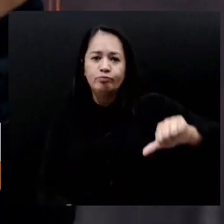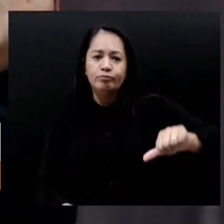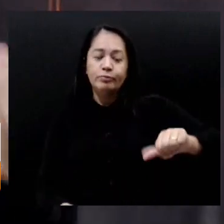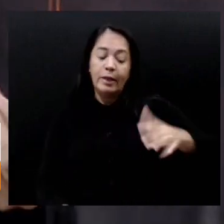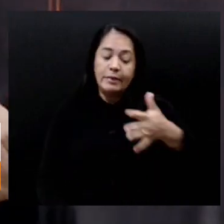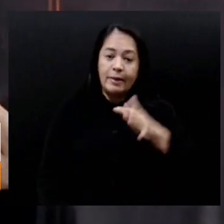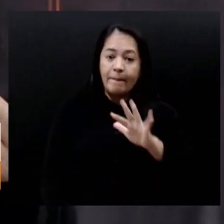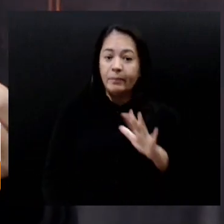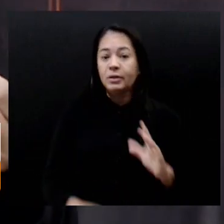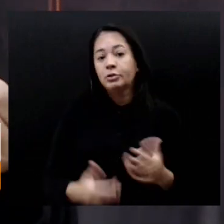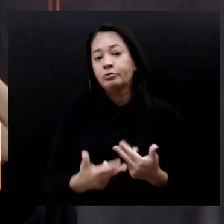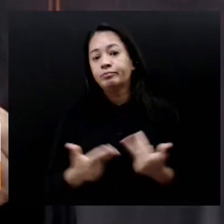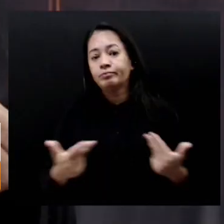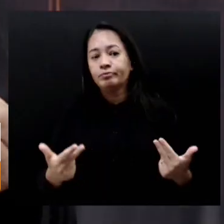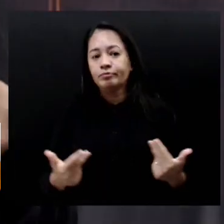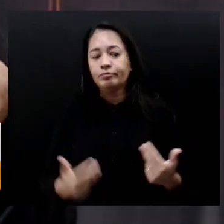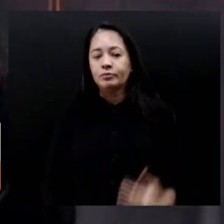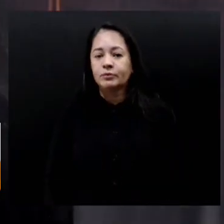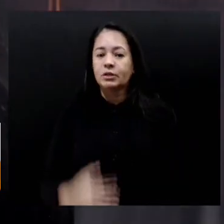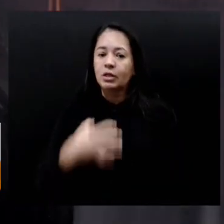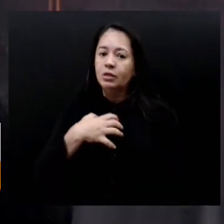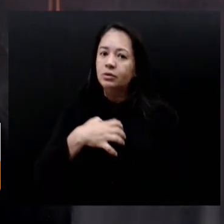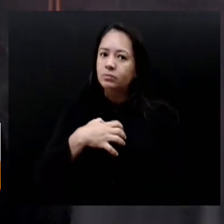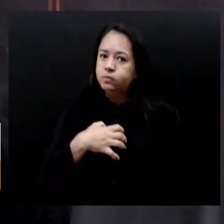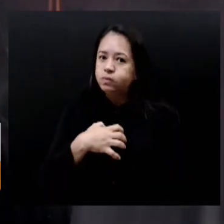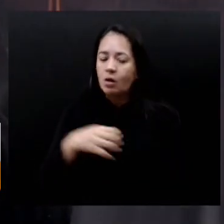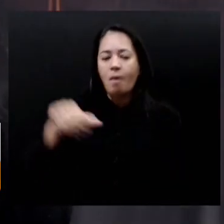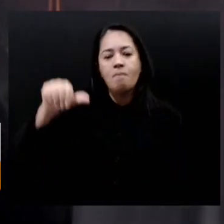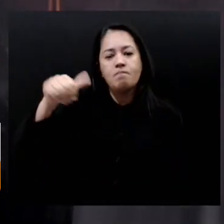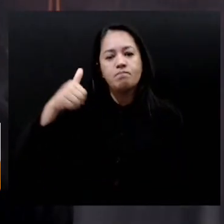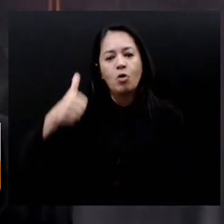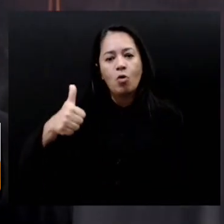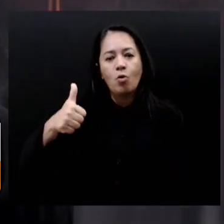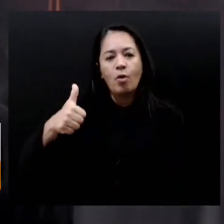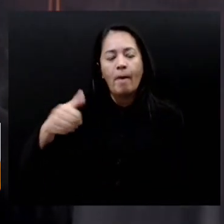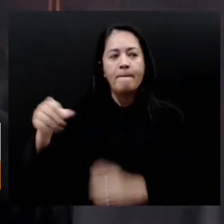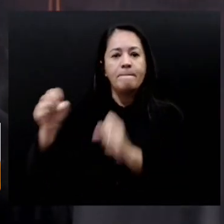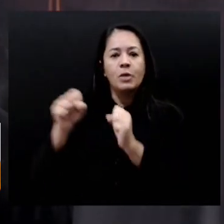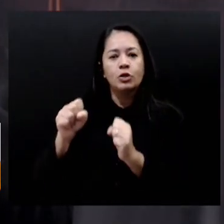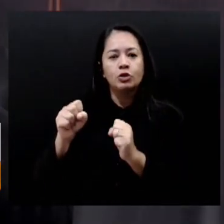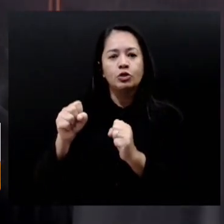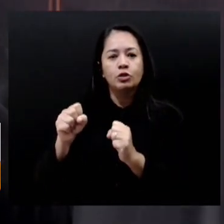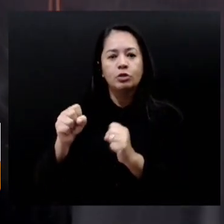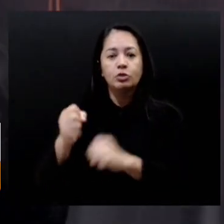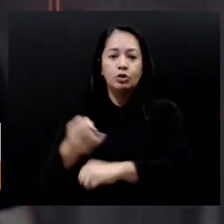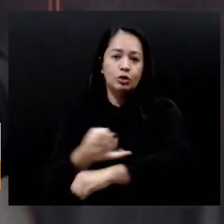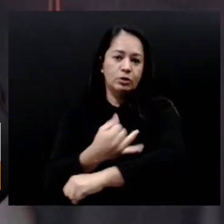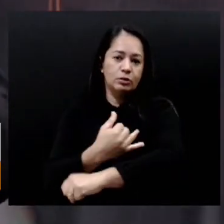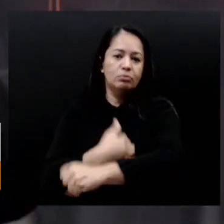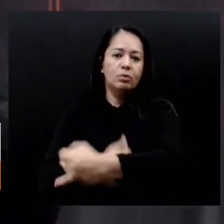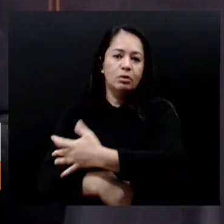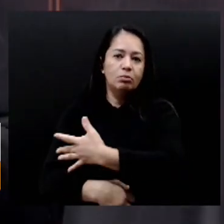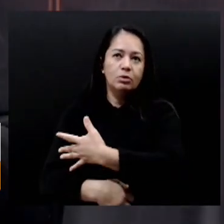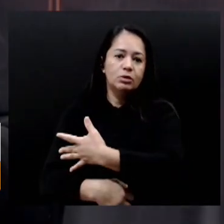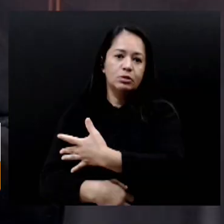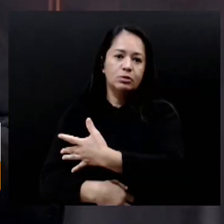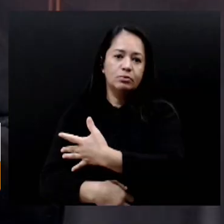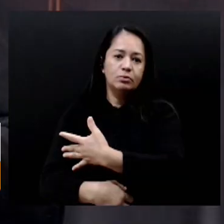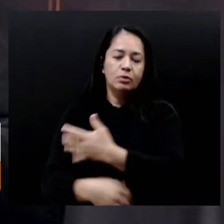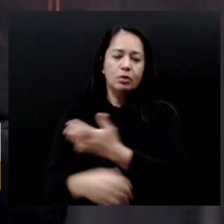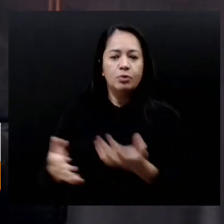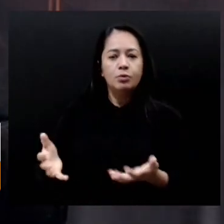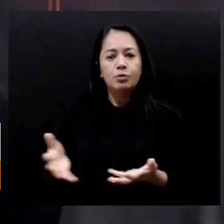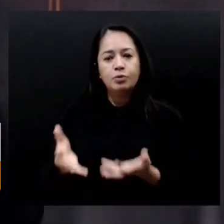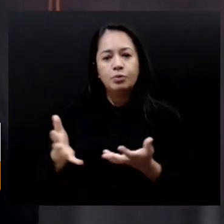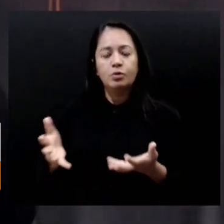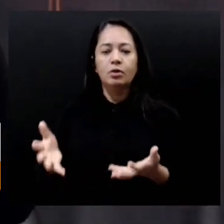A raiva boa, vamos assim dizer, ela pode ser uma emoção que motiva. Isso.